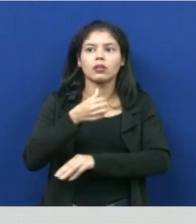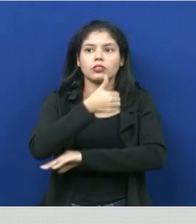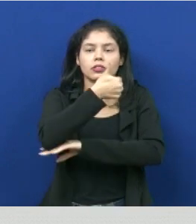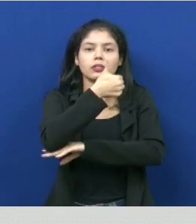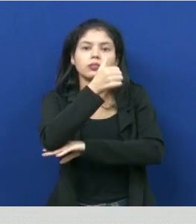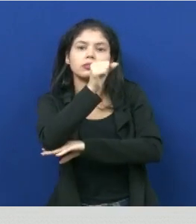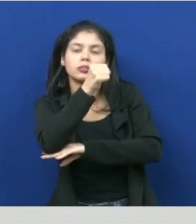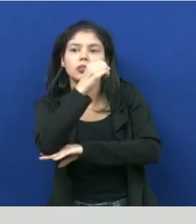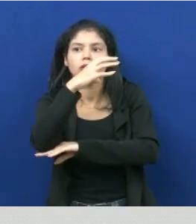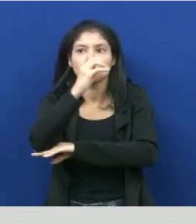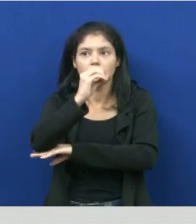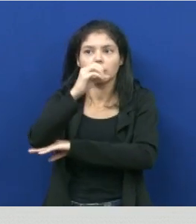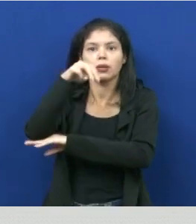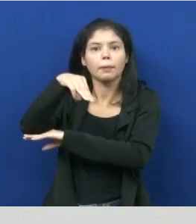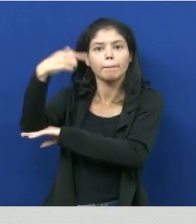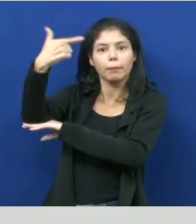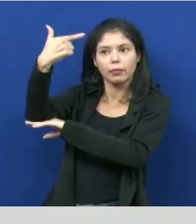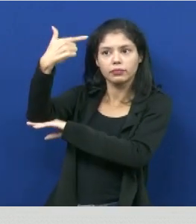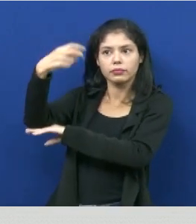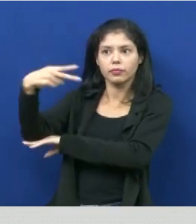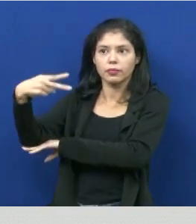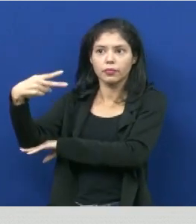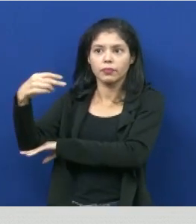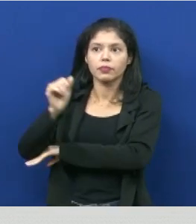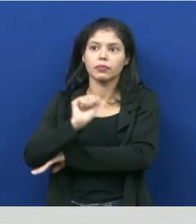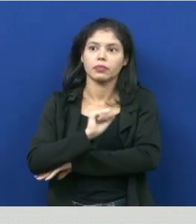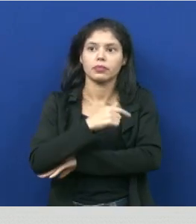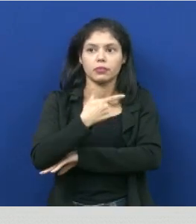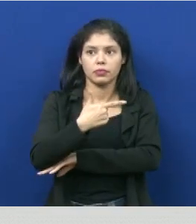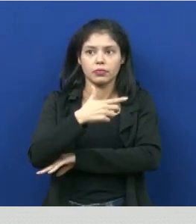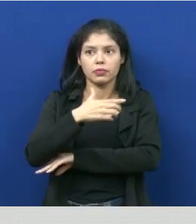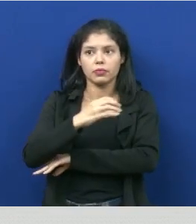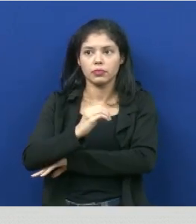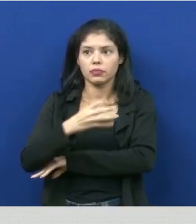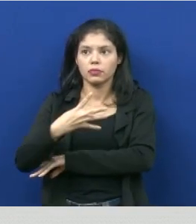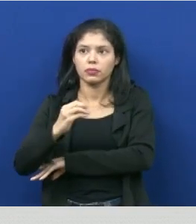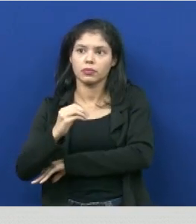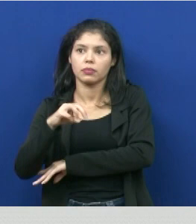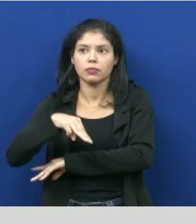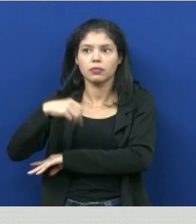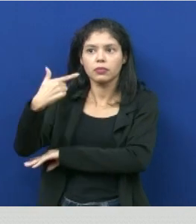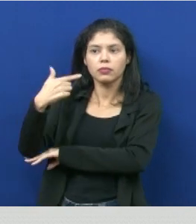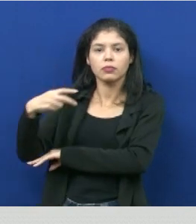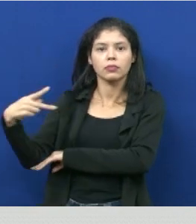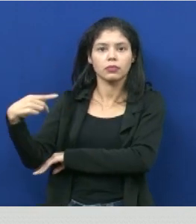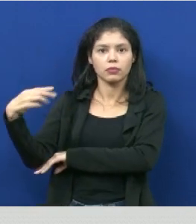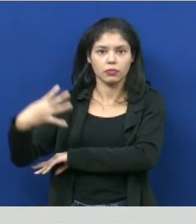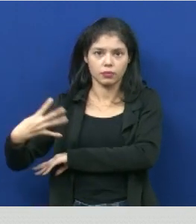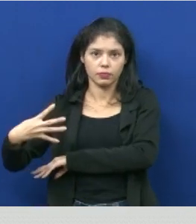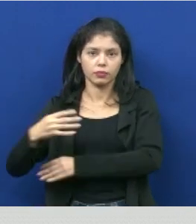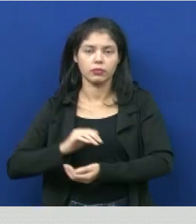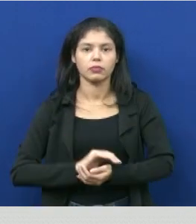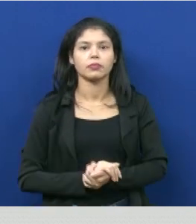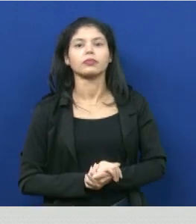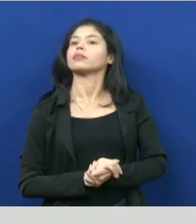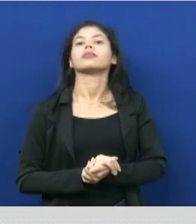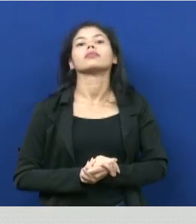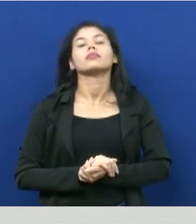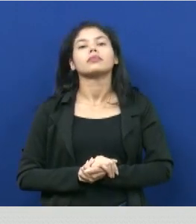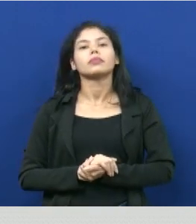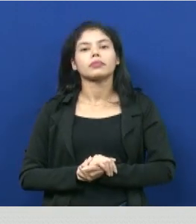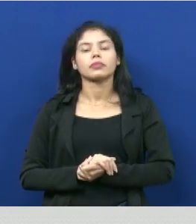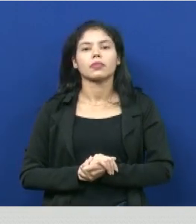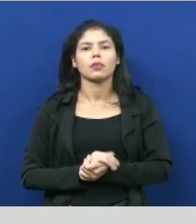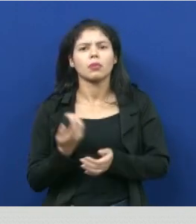basquete serão de 180 metros quadrados para 240 metros quadrados. Talvez você me